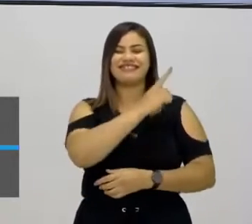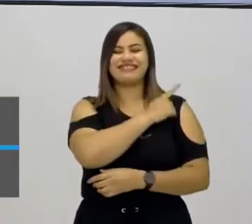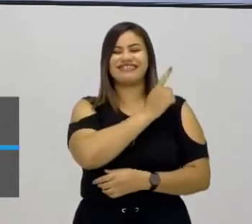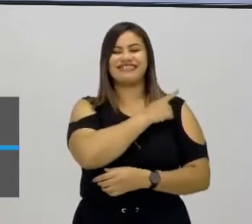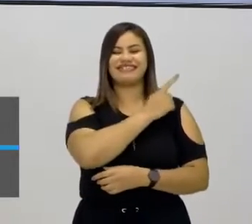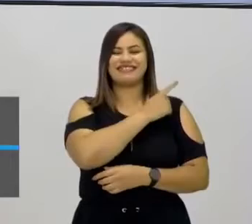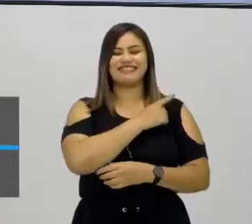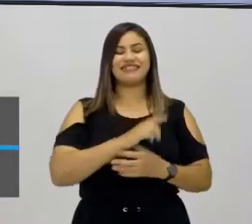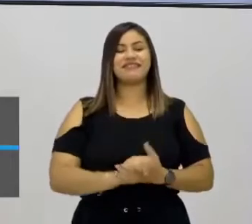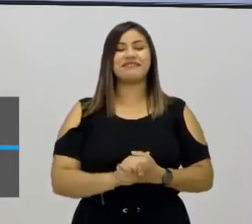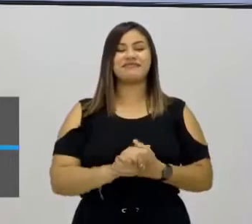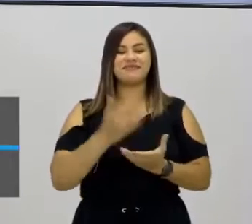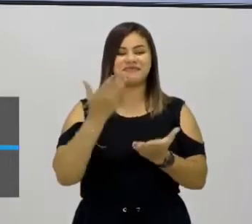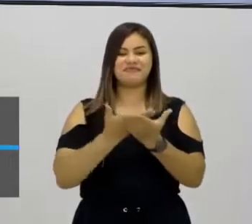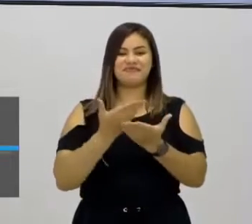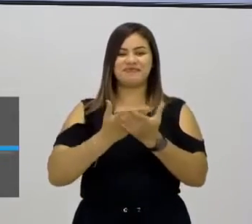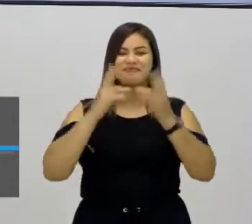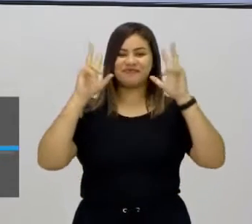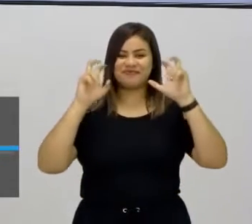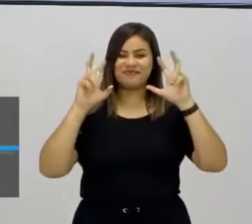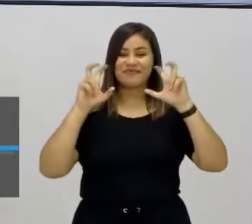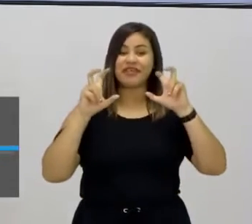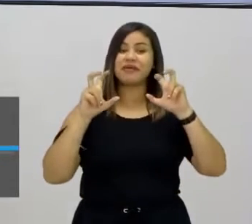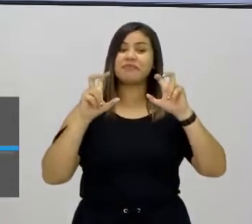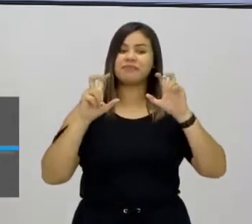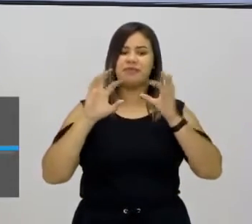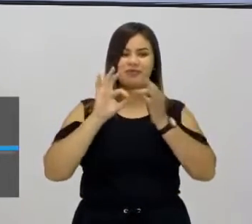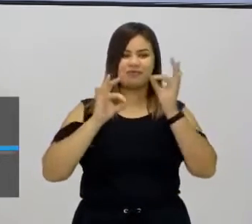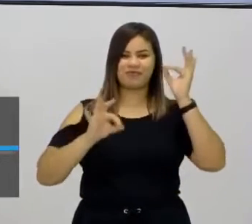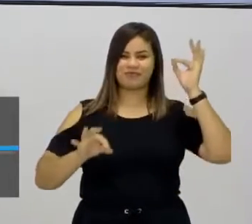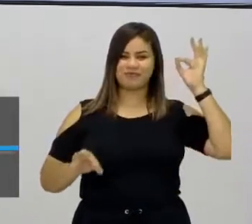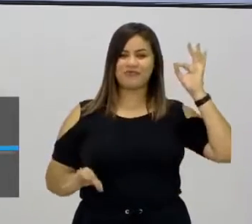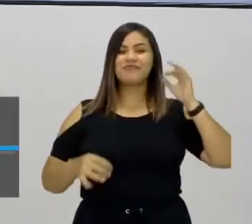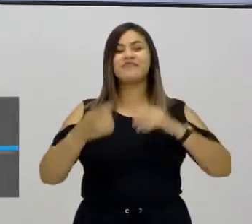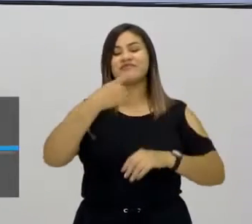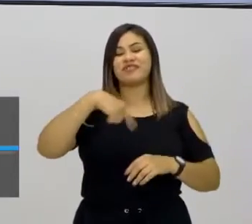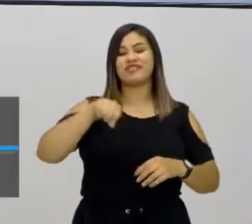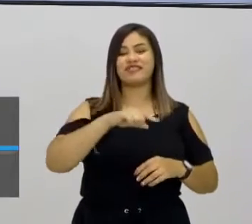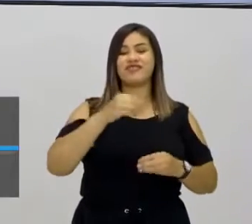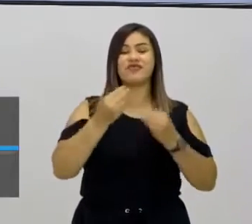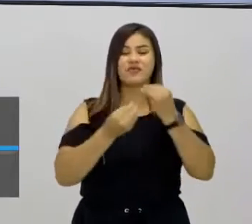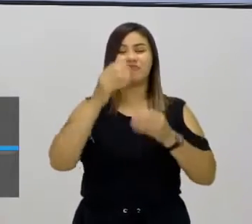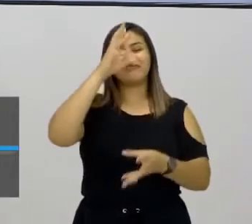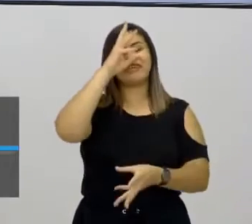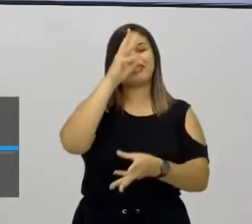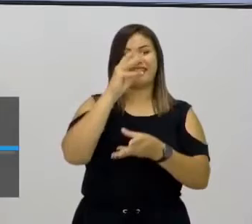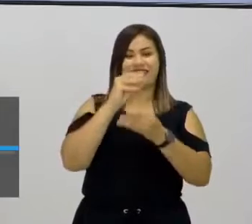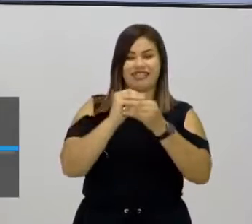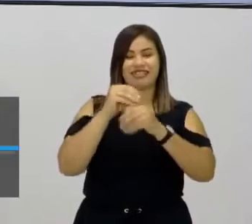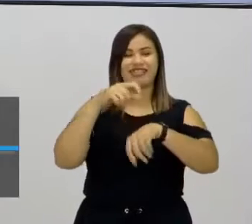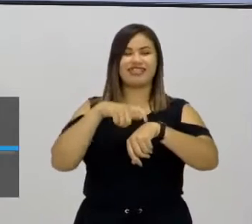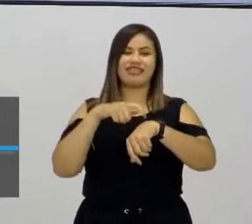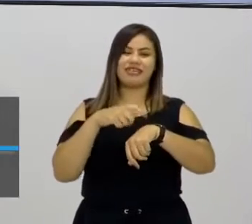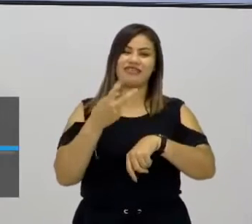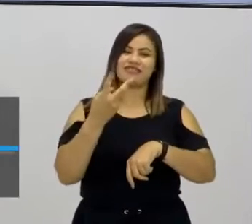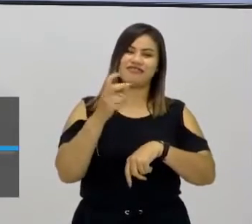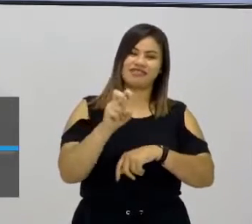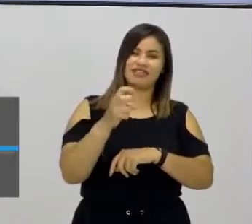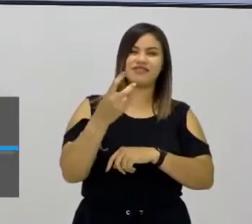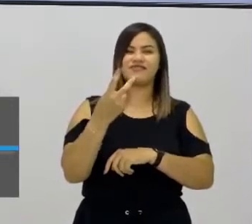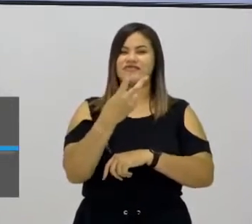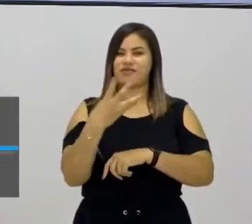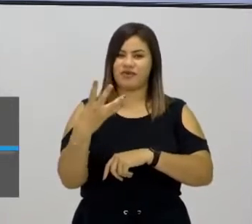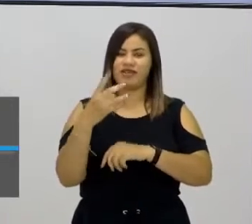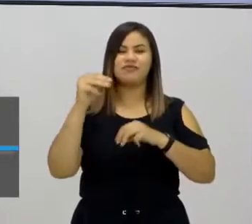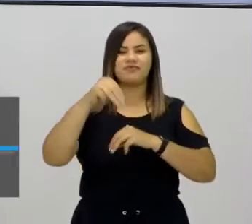médio, né, então o tema da aula é um tema muito abrangente, né, que a gente vai tentar aí fazer um resumo aí nesses 25, 24